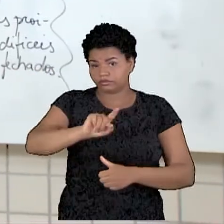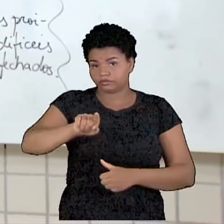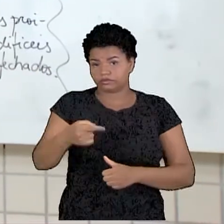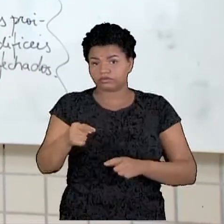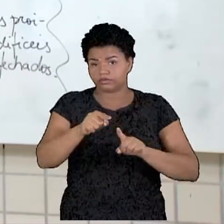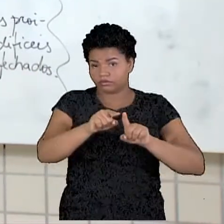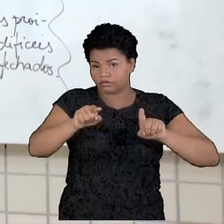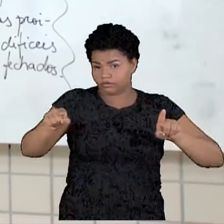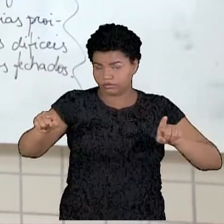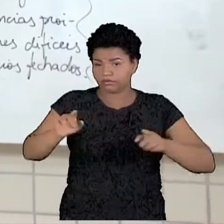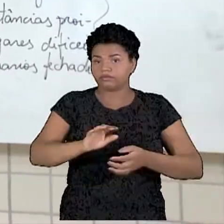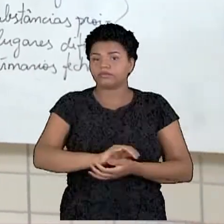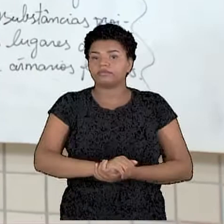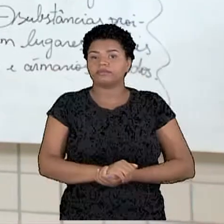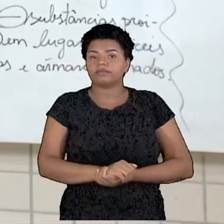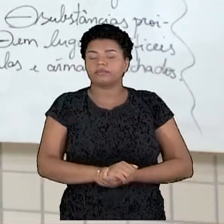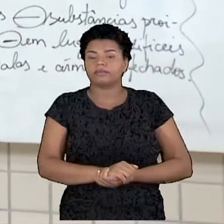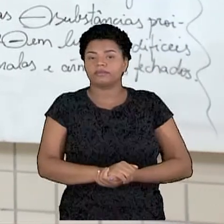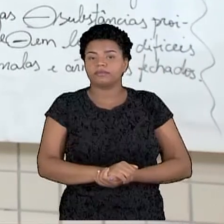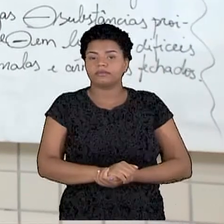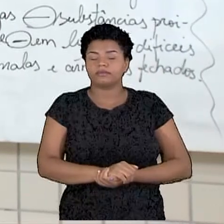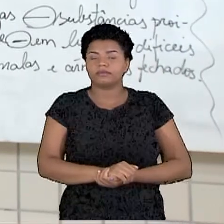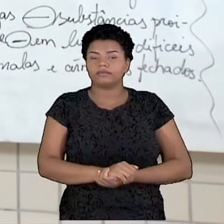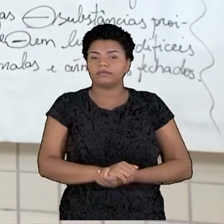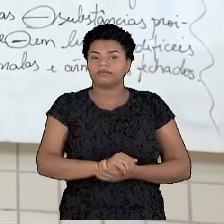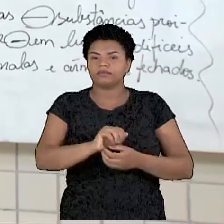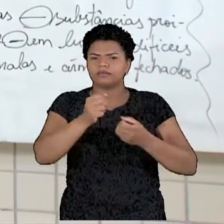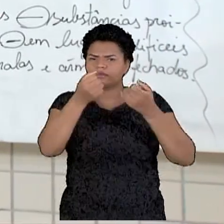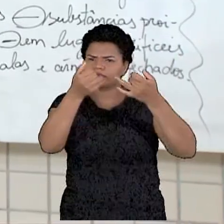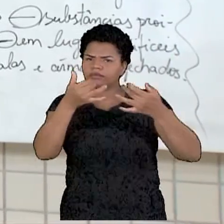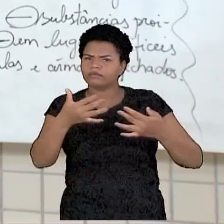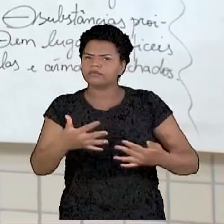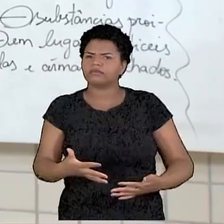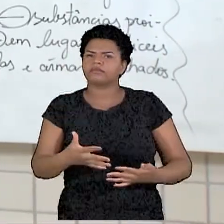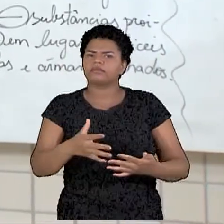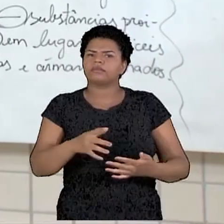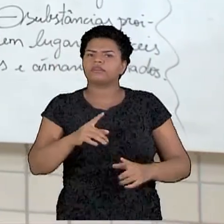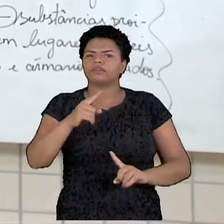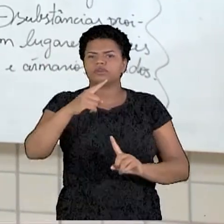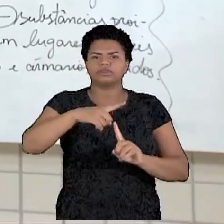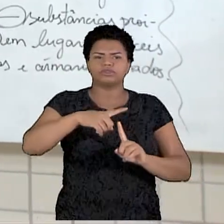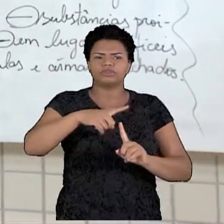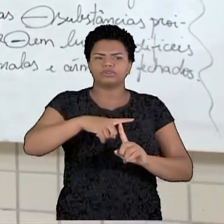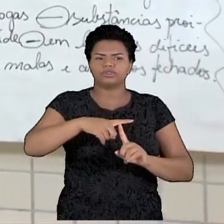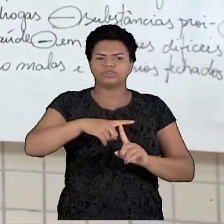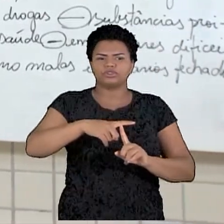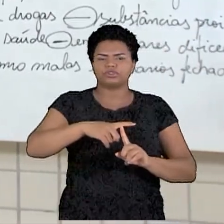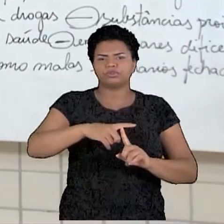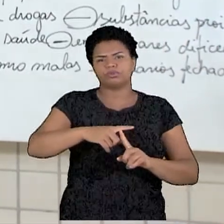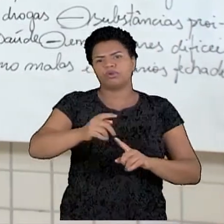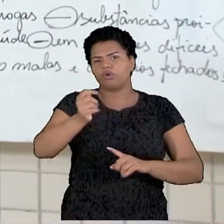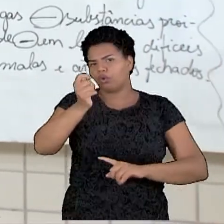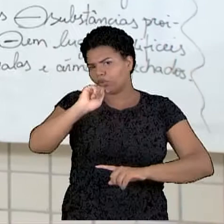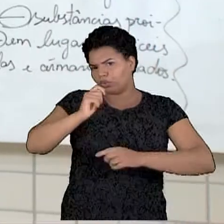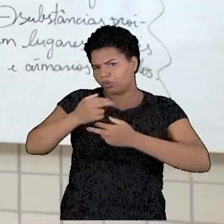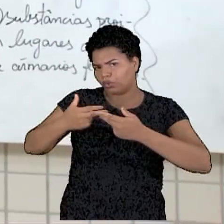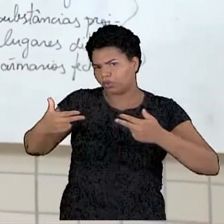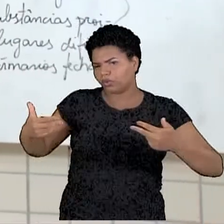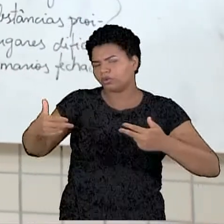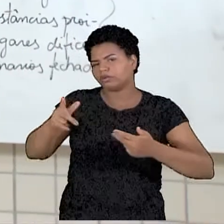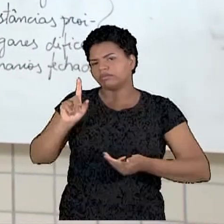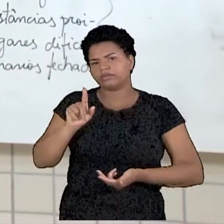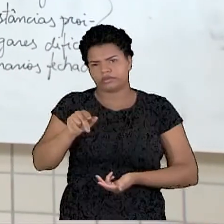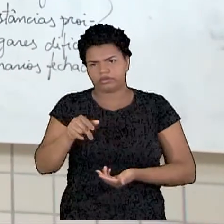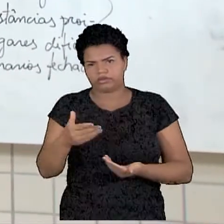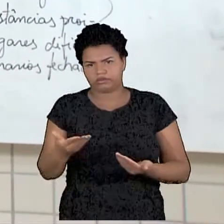vírgula pelo travessão para explicar que tipo de quê? De drogas, né? Que drogas são essas?